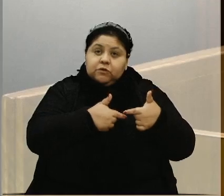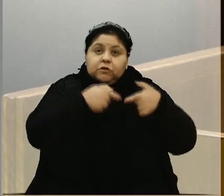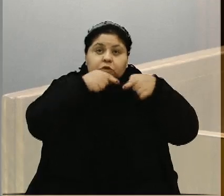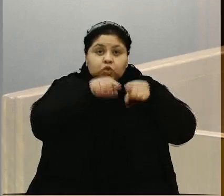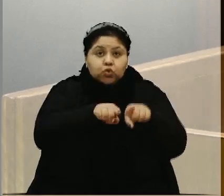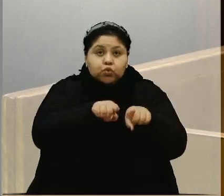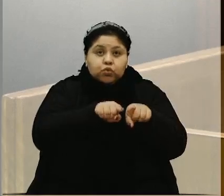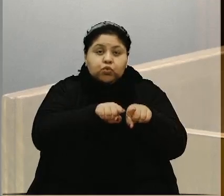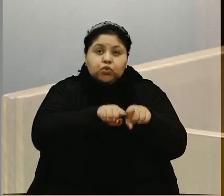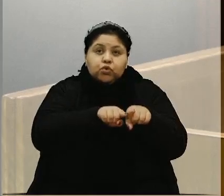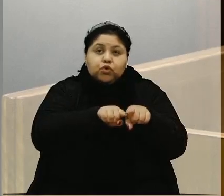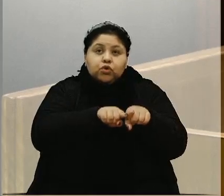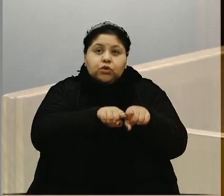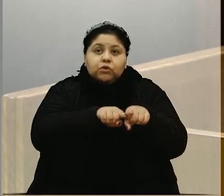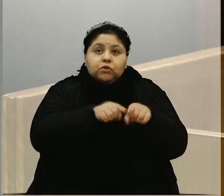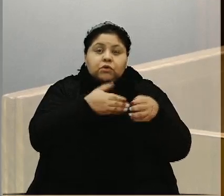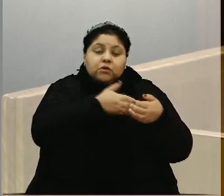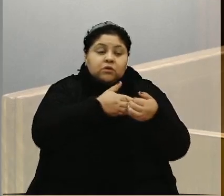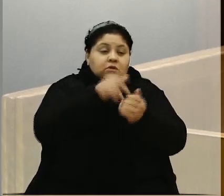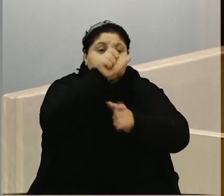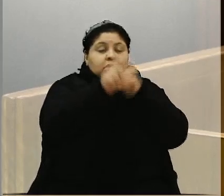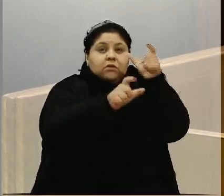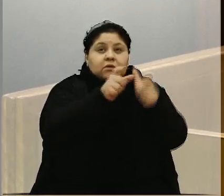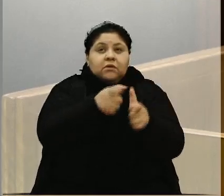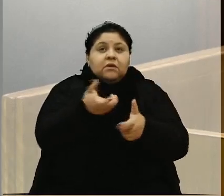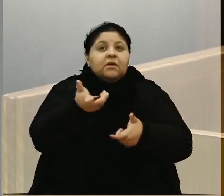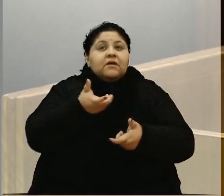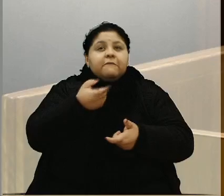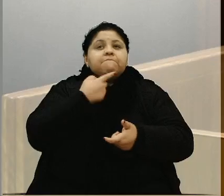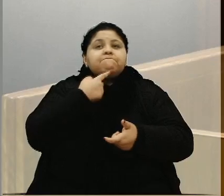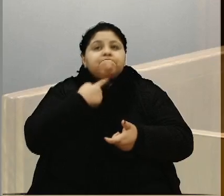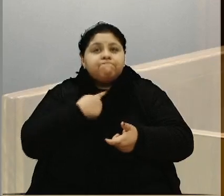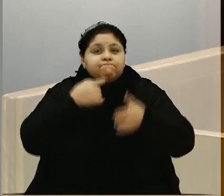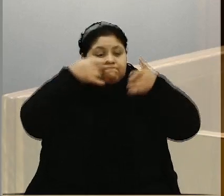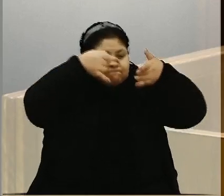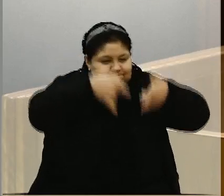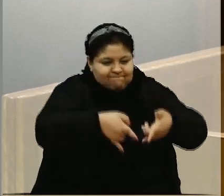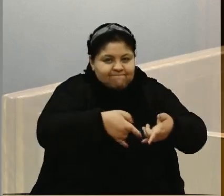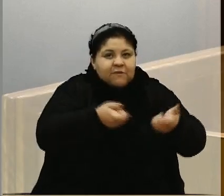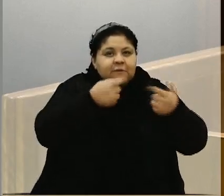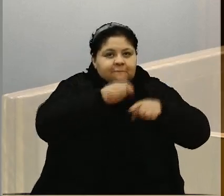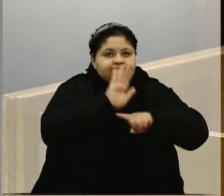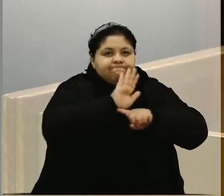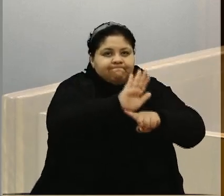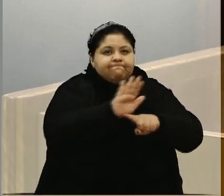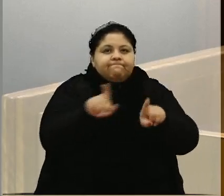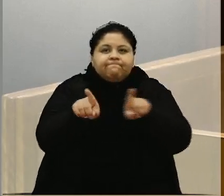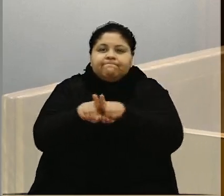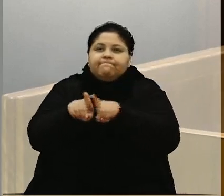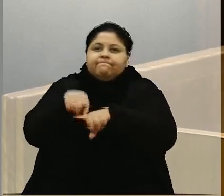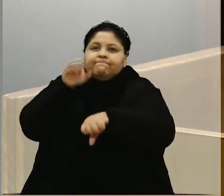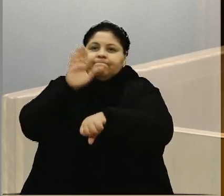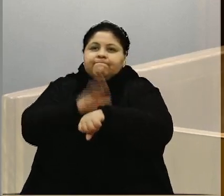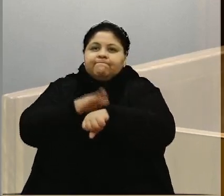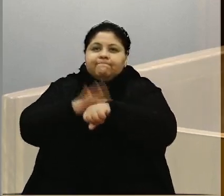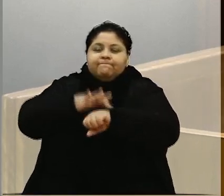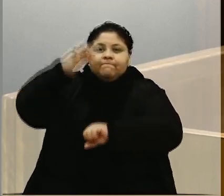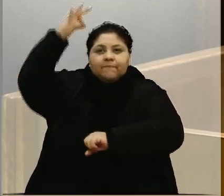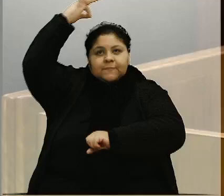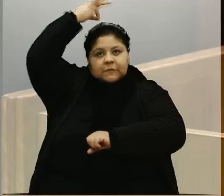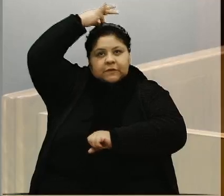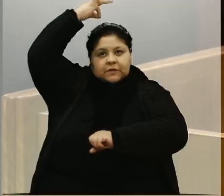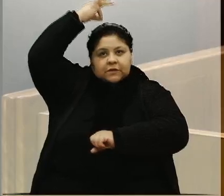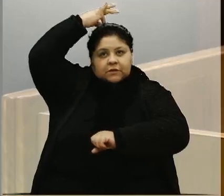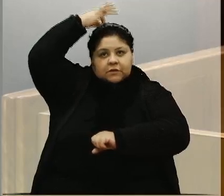eles, né, assistimos as pessoas que desejam realmente se internar e precisam de ajuda. Temos também um momento de espiritualidade ali